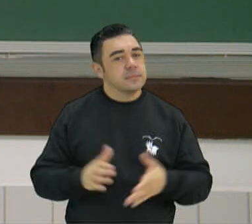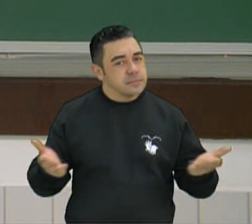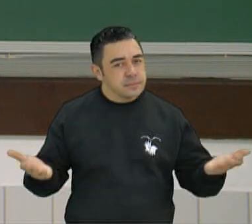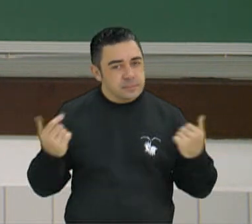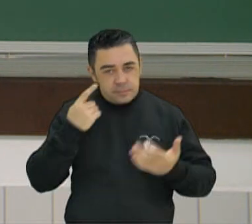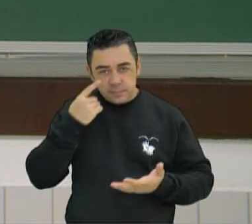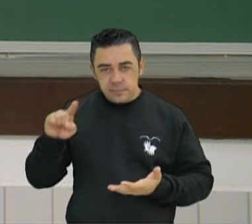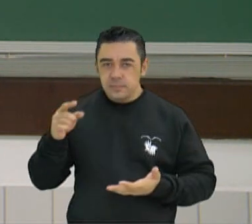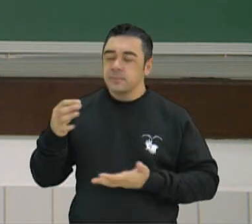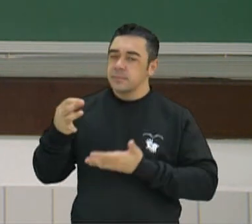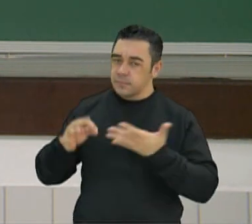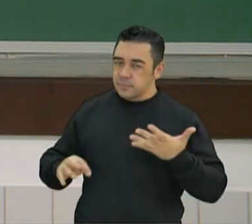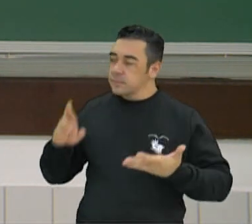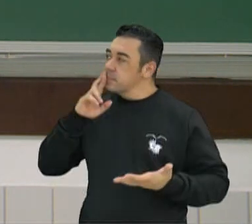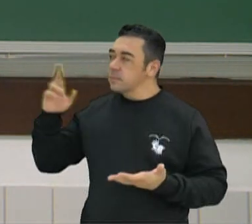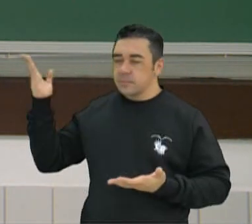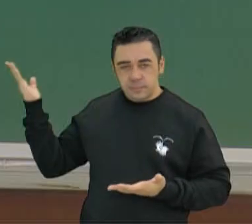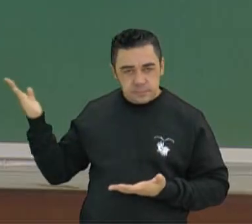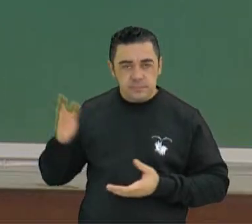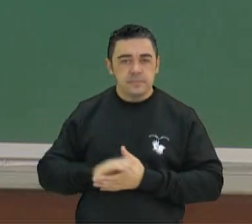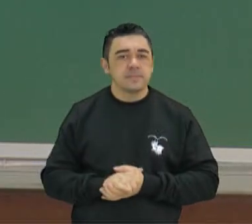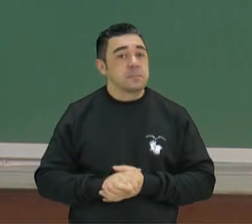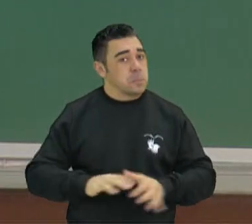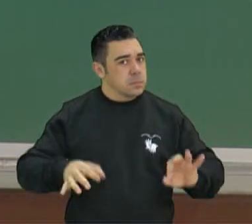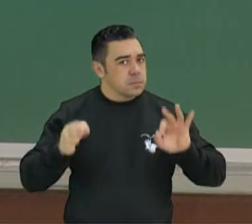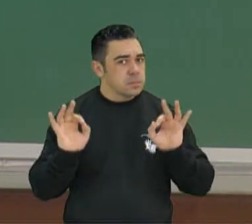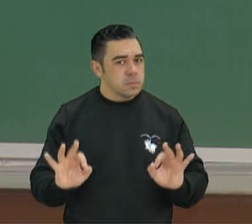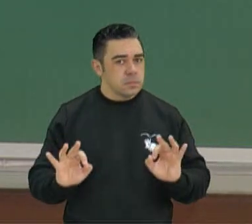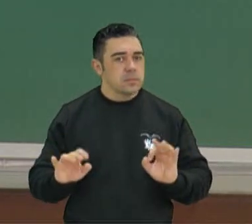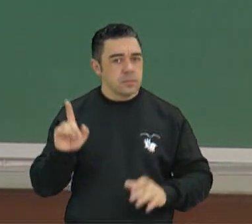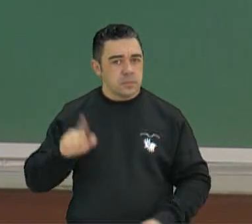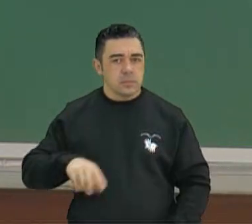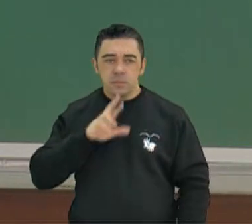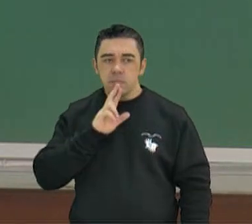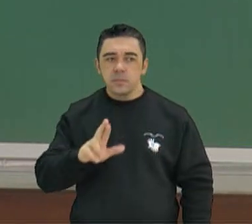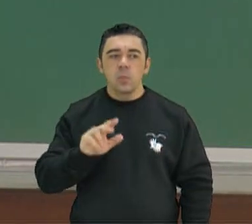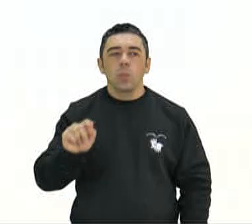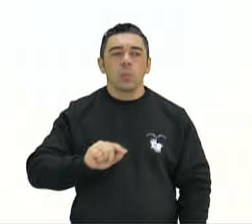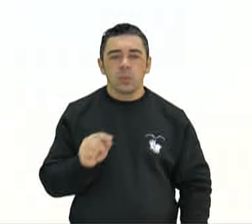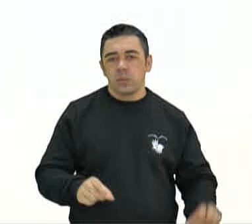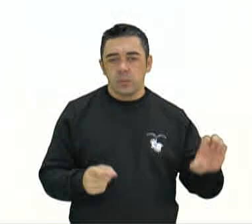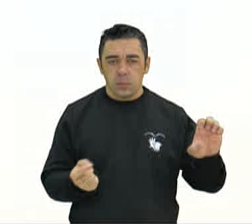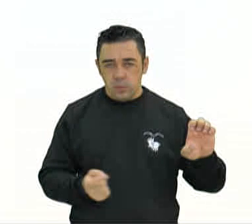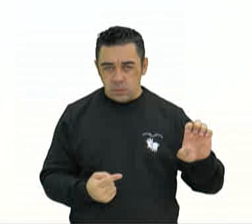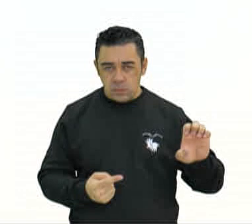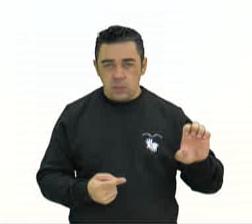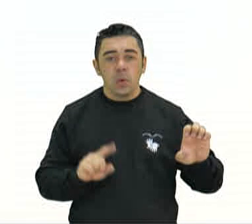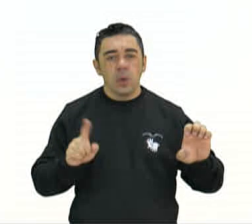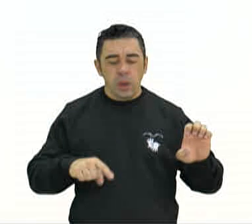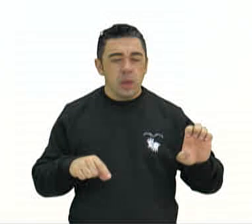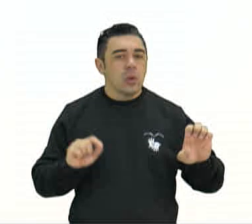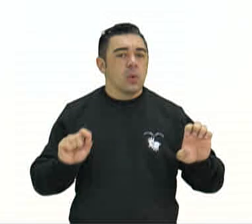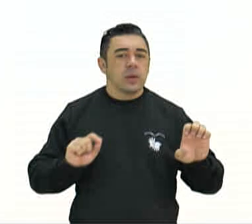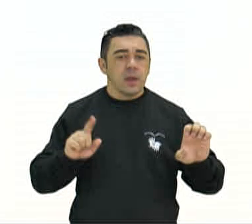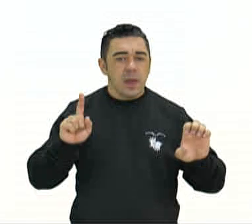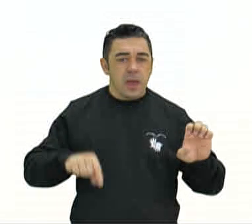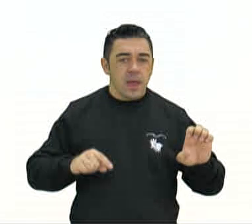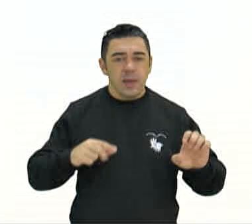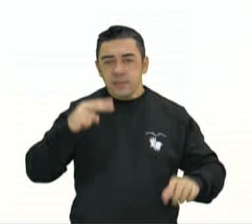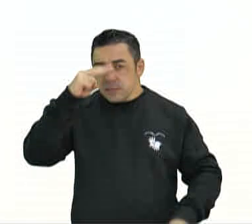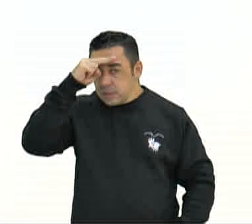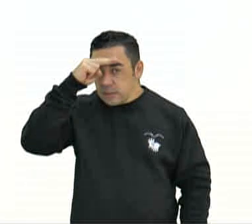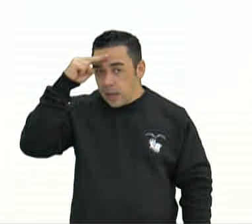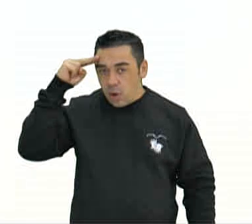Vamos lá então conferir a sua resposta. A mais adequada para essa questão é a letra E, contestação dos